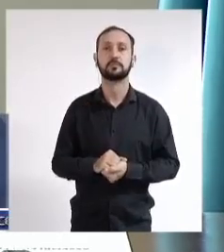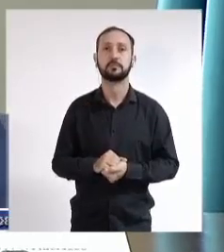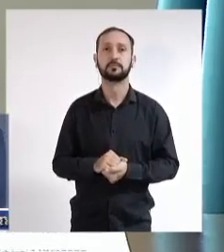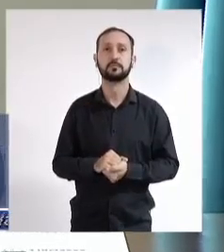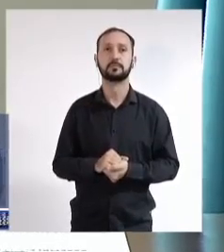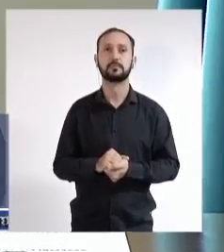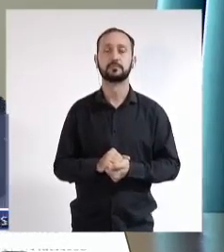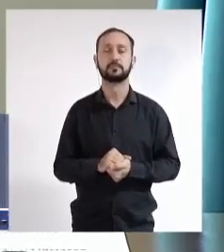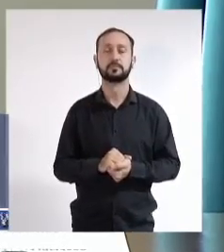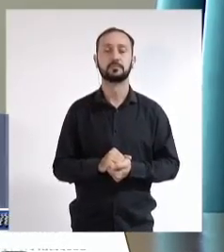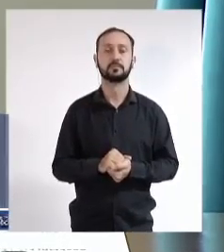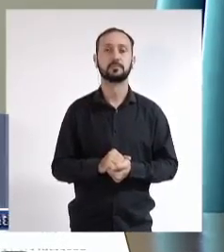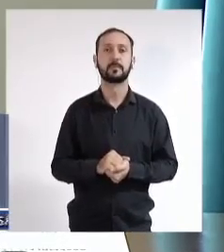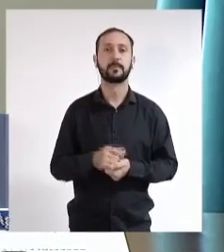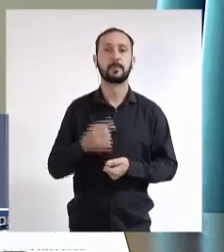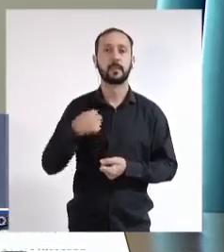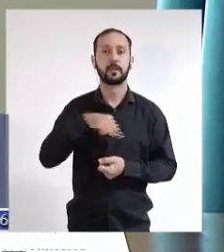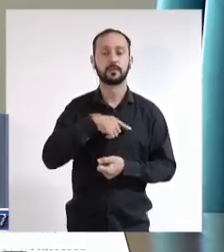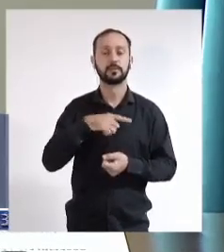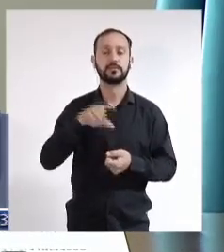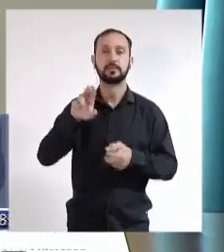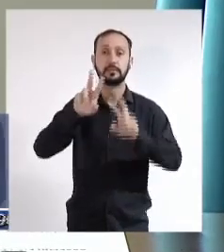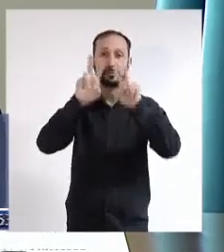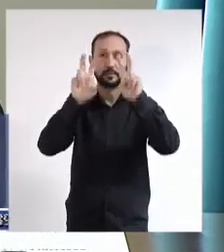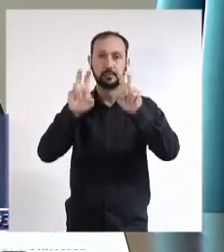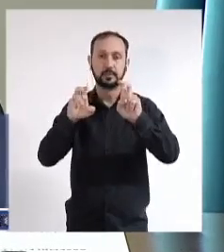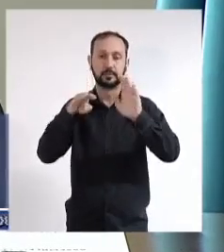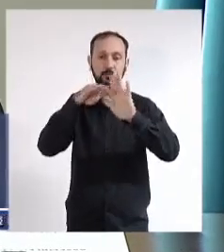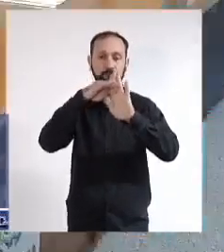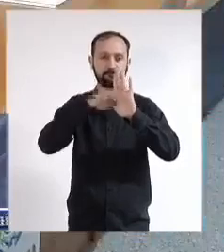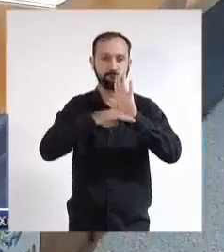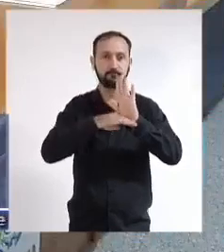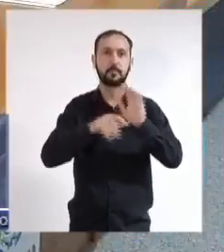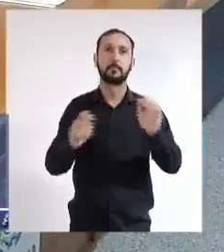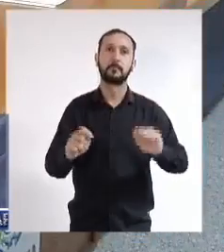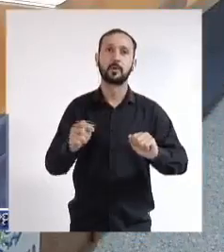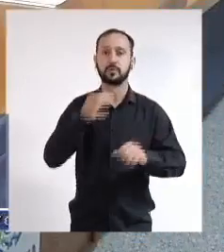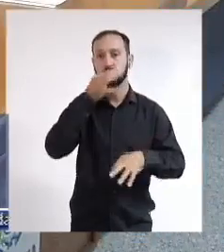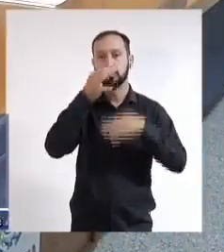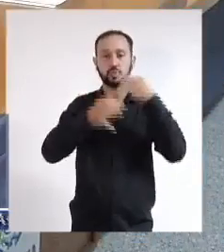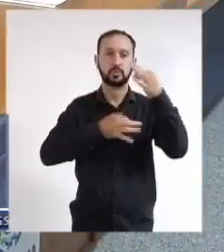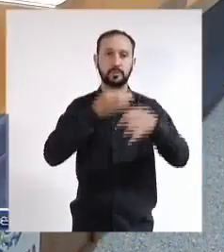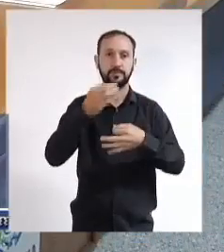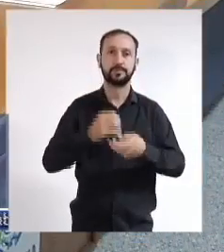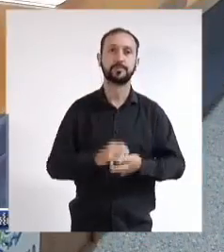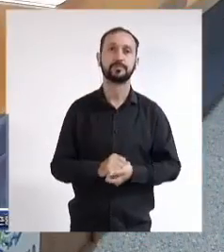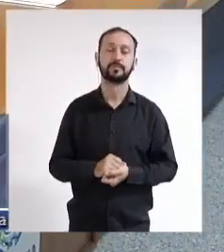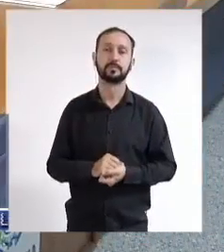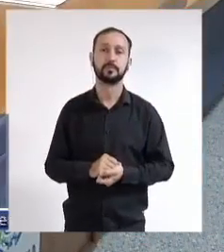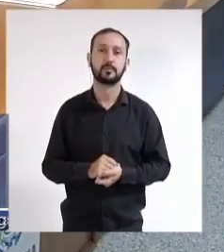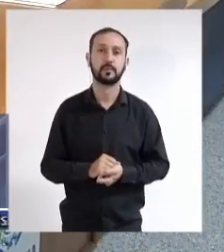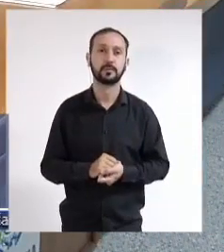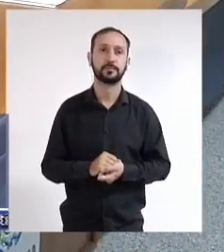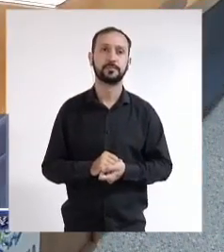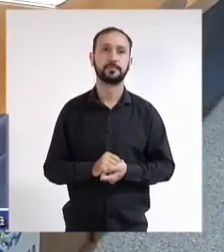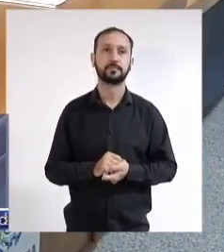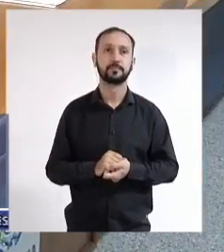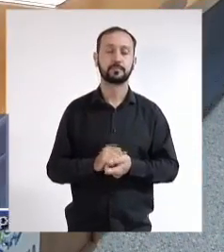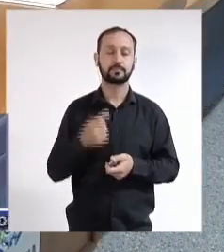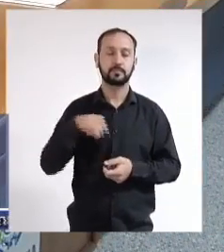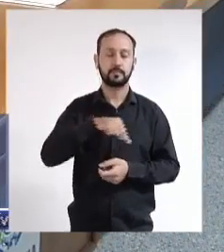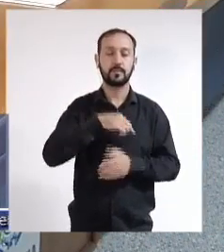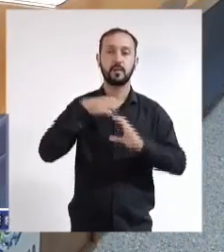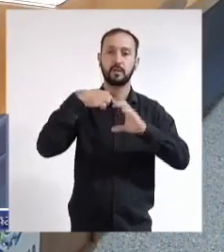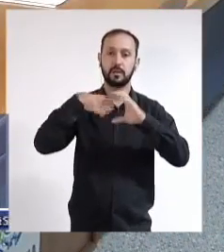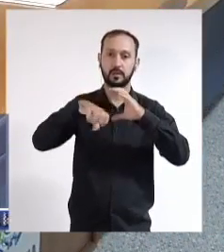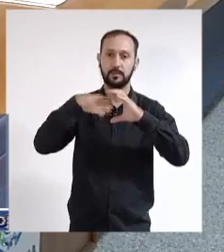nós nós vamos às pautas podem ser sugeridas é pelo pelo nosso e